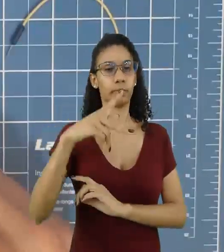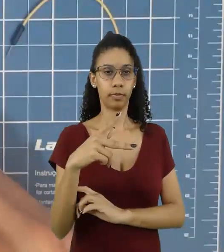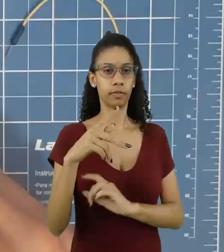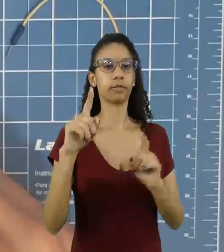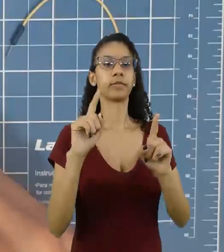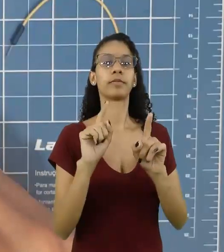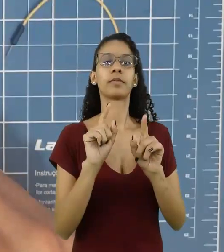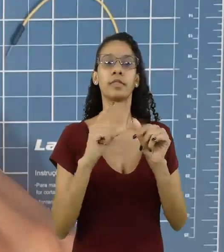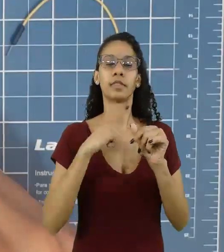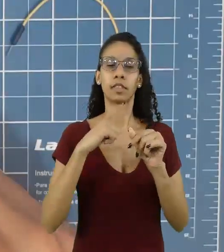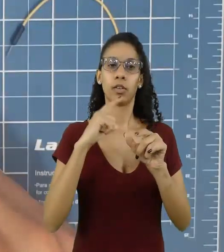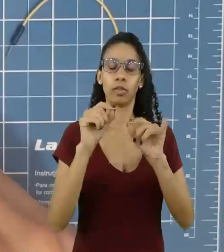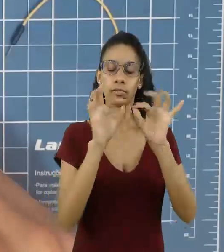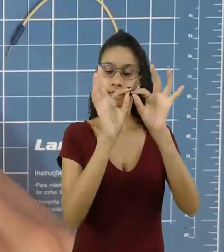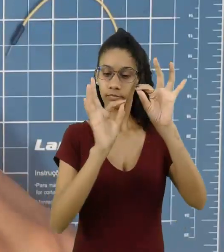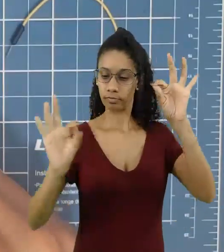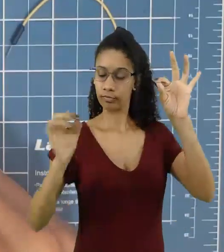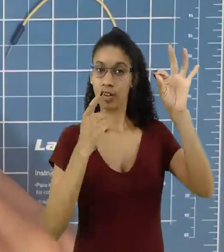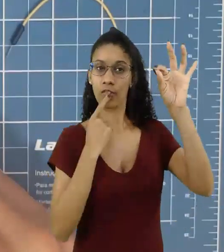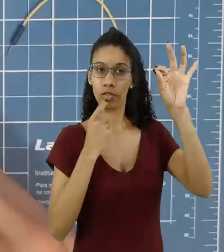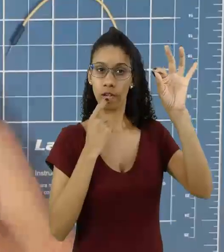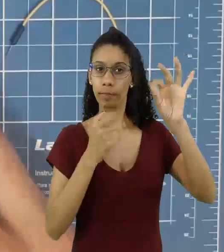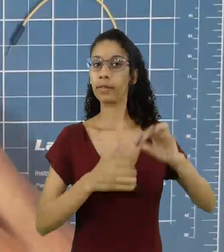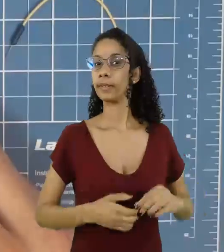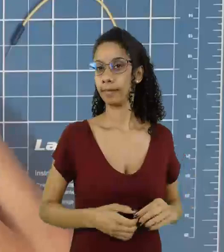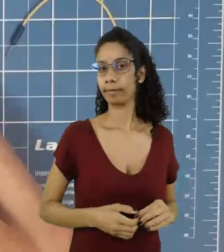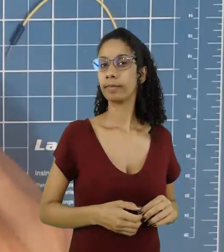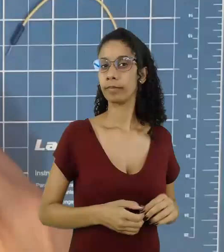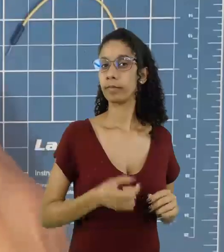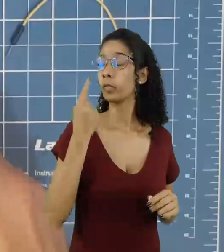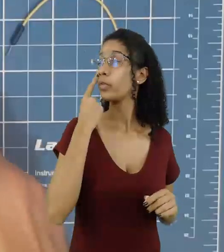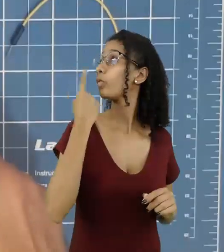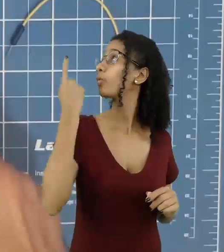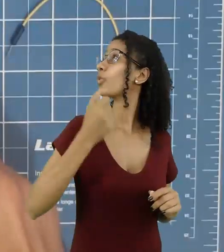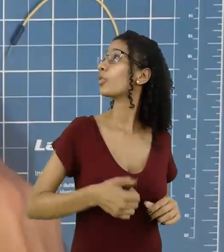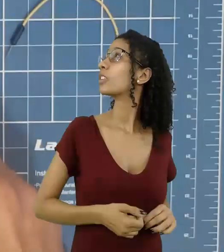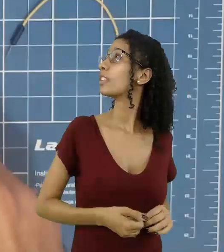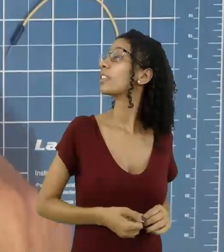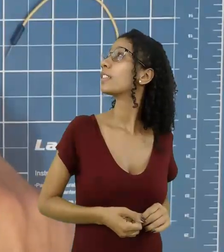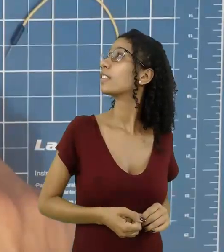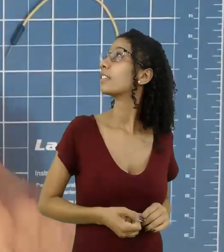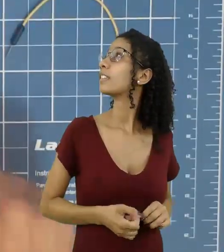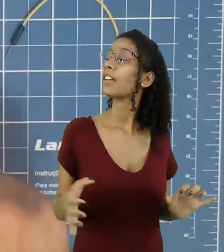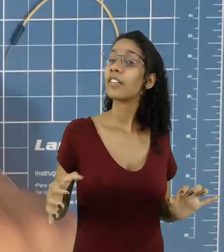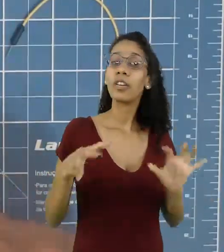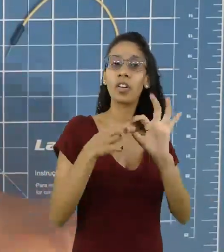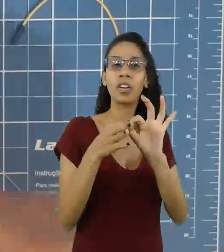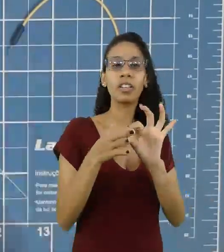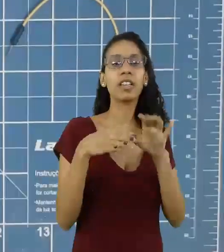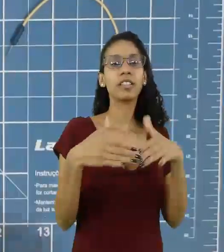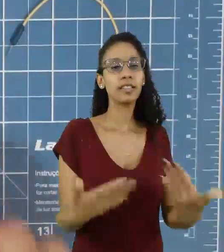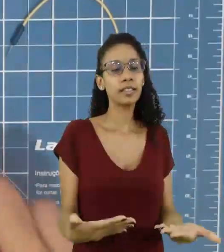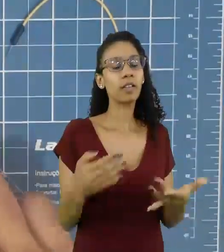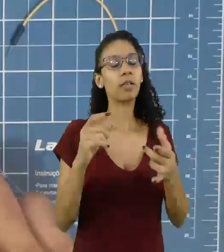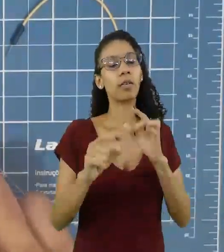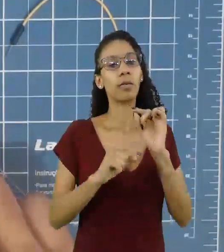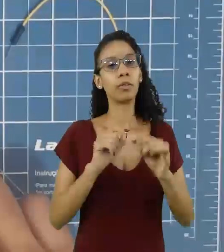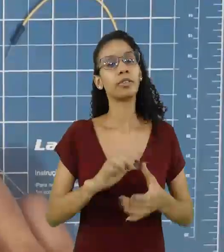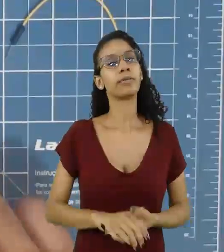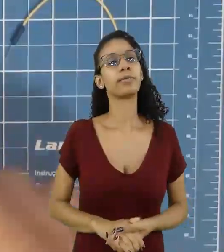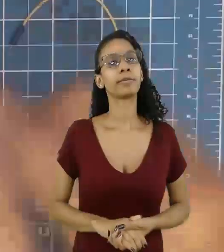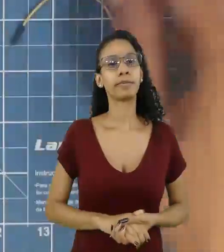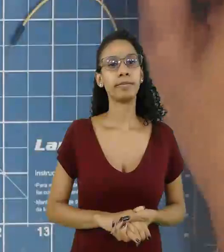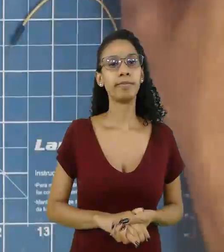do Arduino, a essa linha aqui vermelha, tá? Da minha protoboard. E vou conectar então